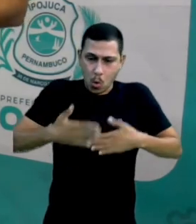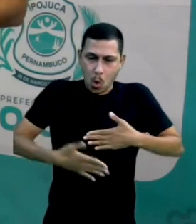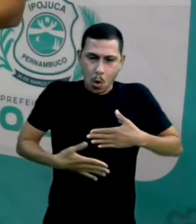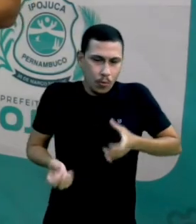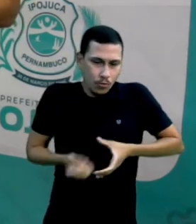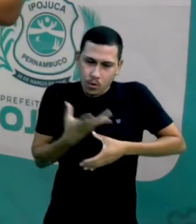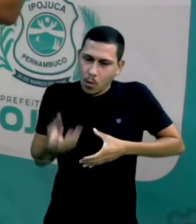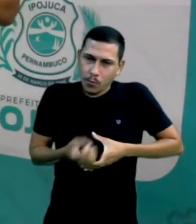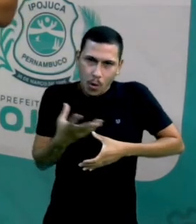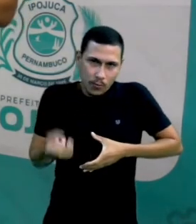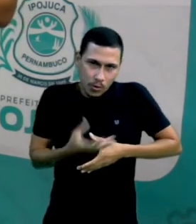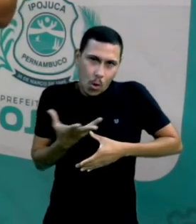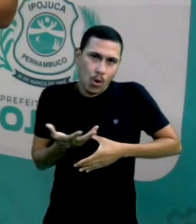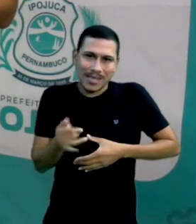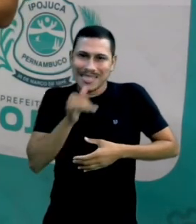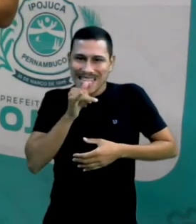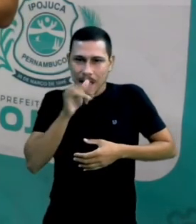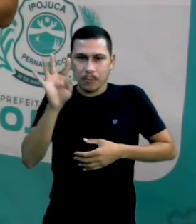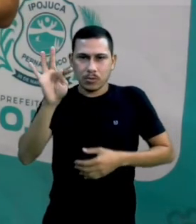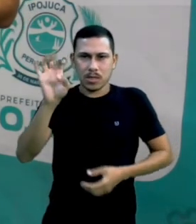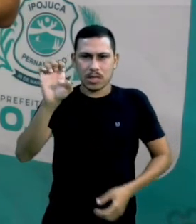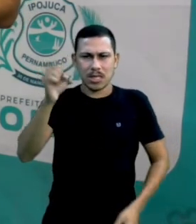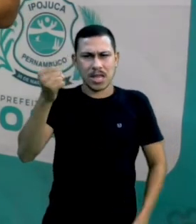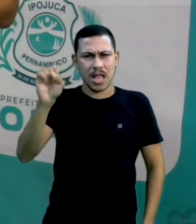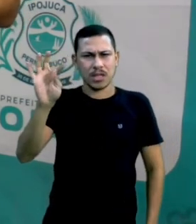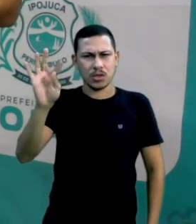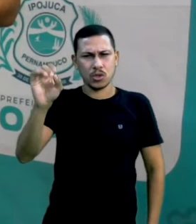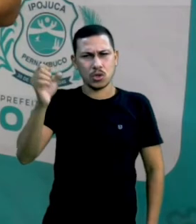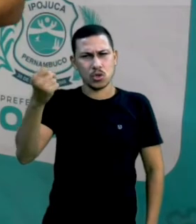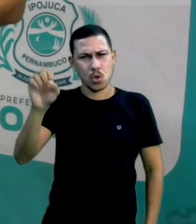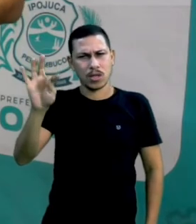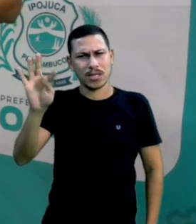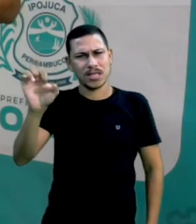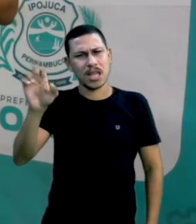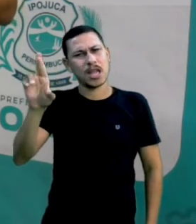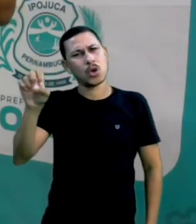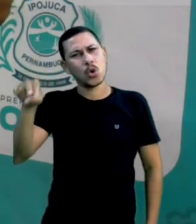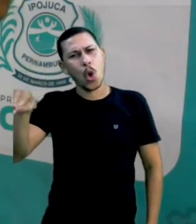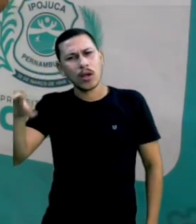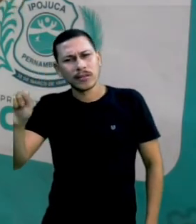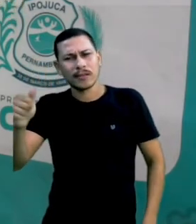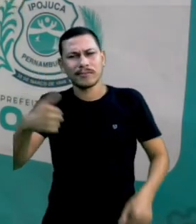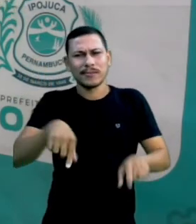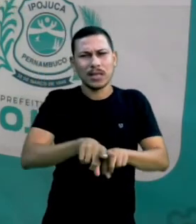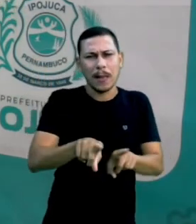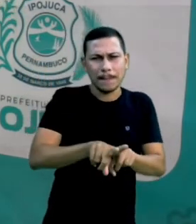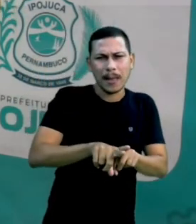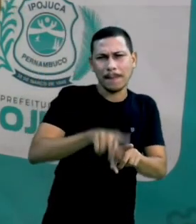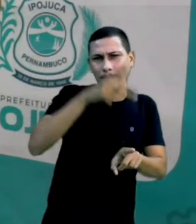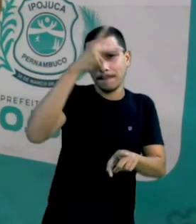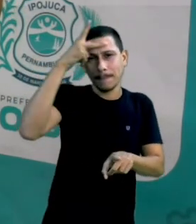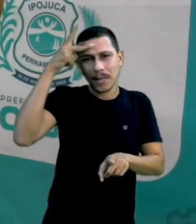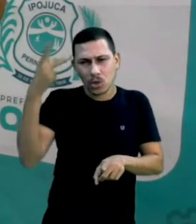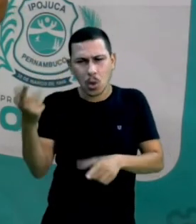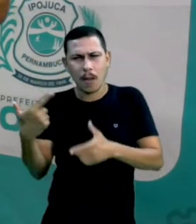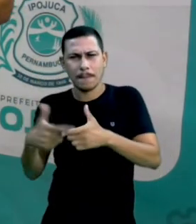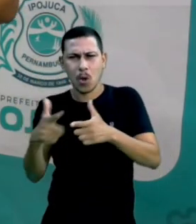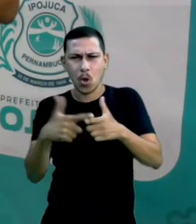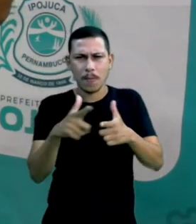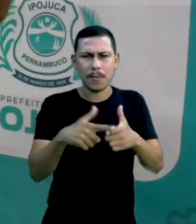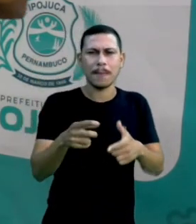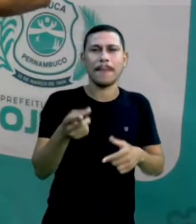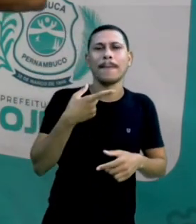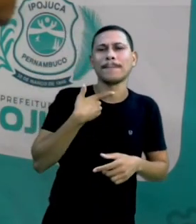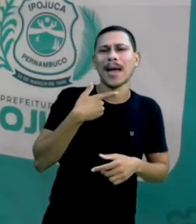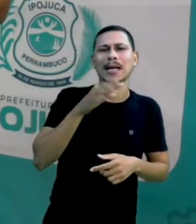da testosterona. Mas, além deles, né, outros pacientes que estão com problemas na tireoide, por